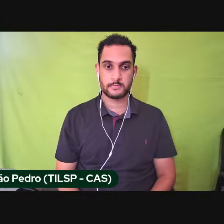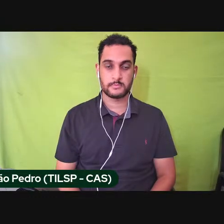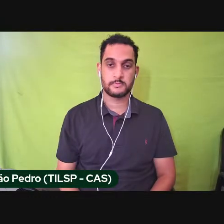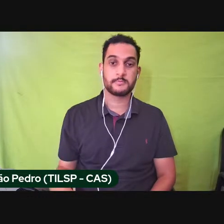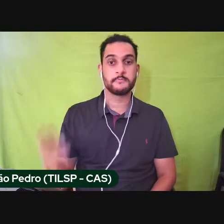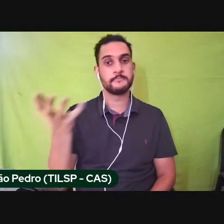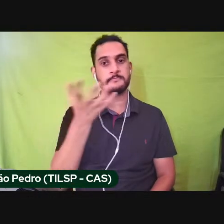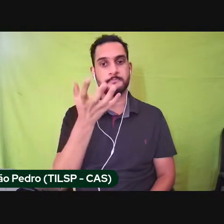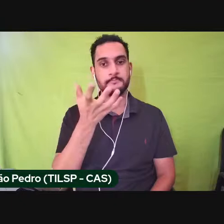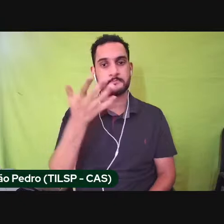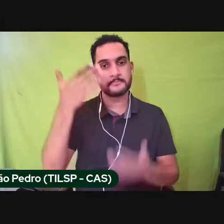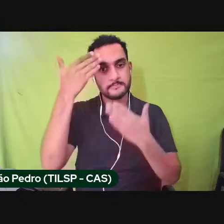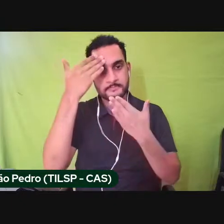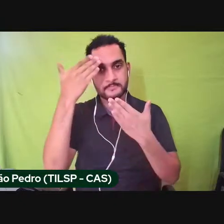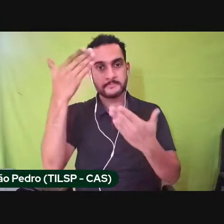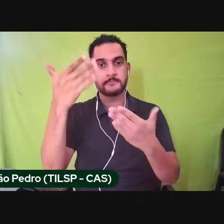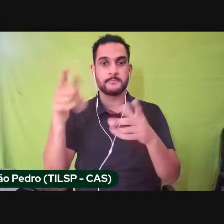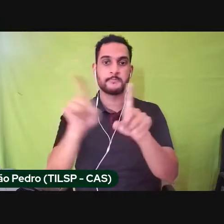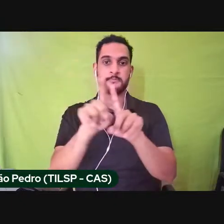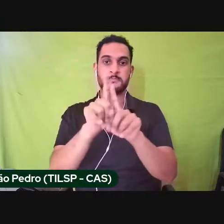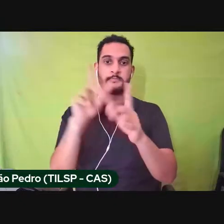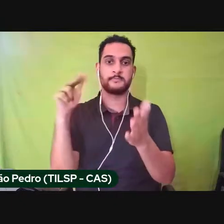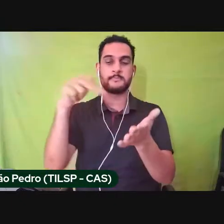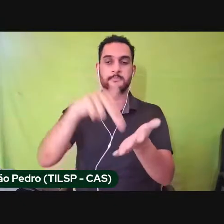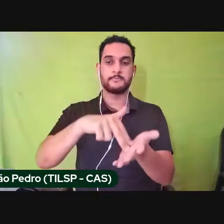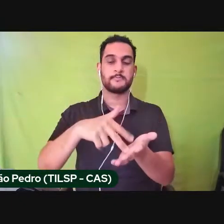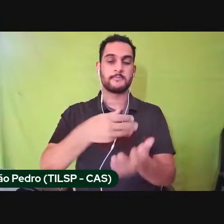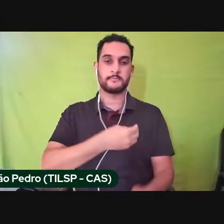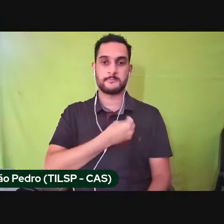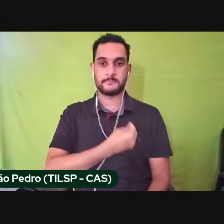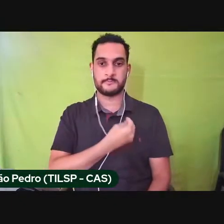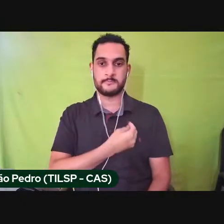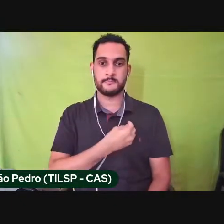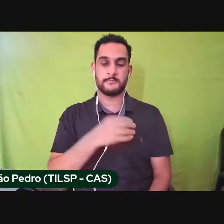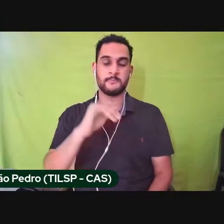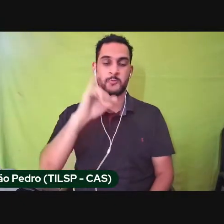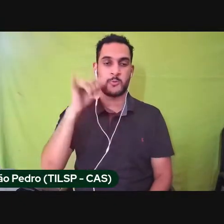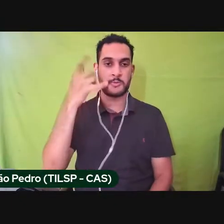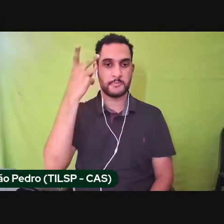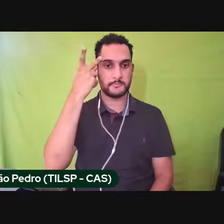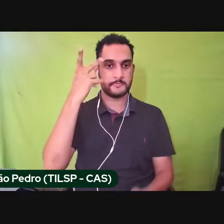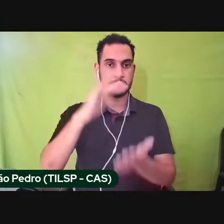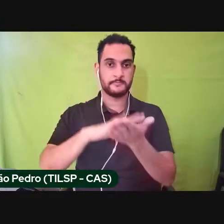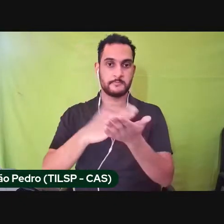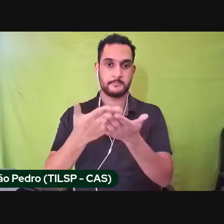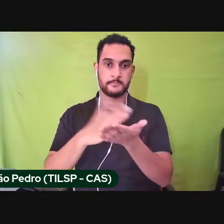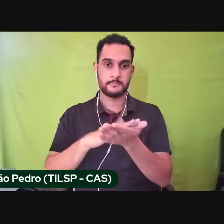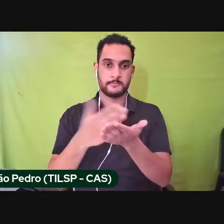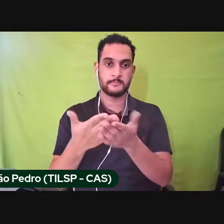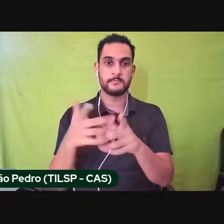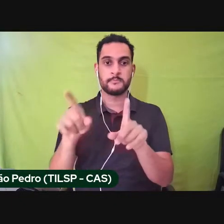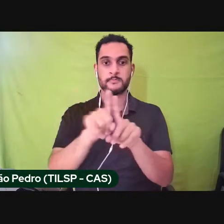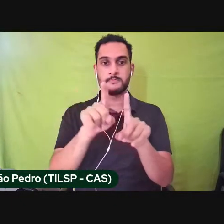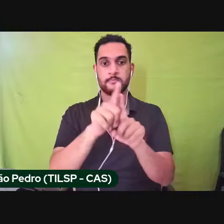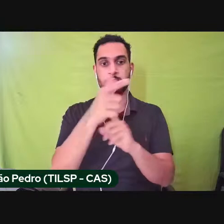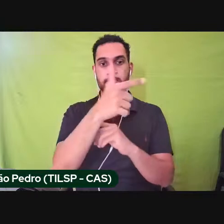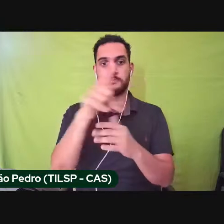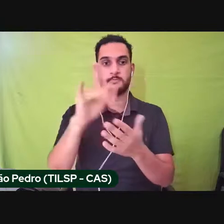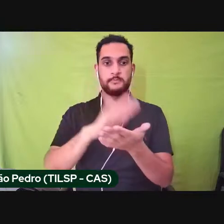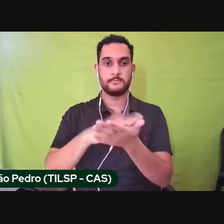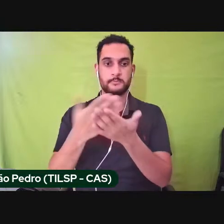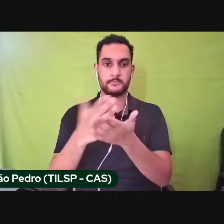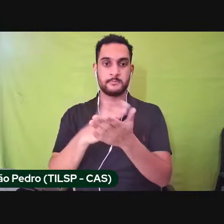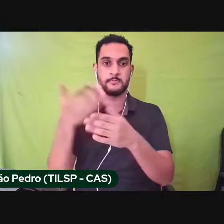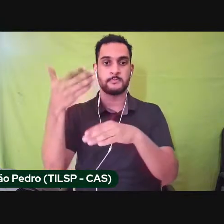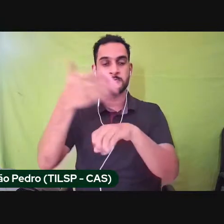Gostaríamos de agradecer a presença aqui do João Pedro, nosso intérprete de Libras, e dos demais intérpretes que participarão